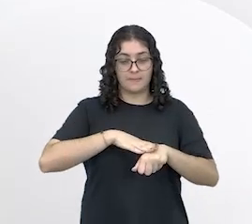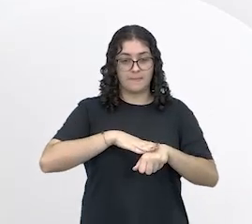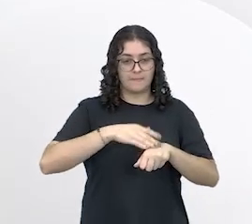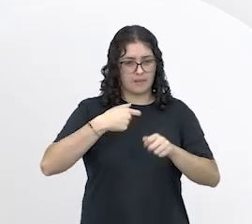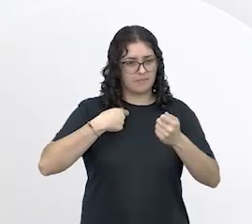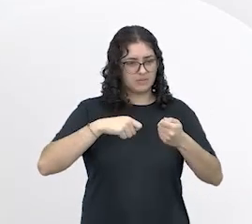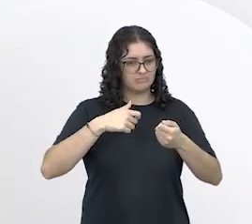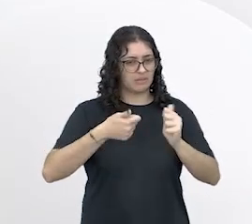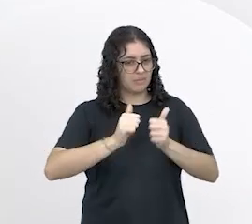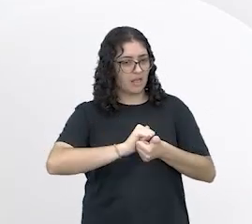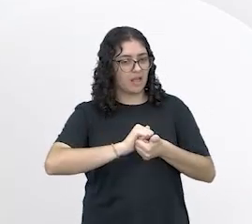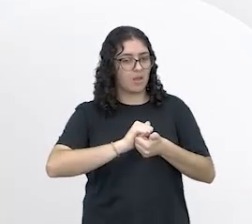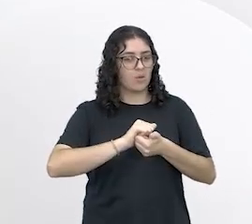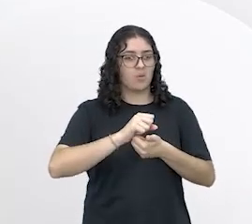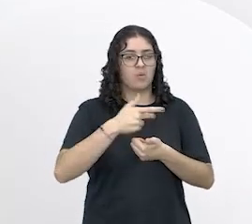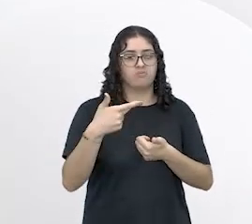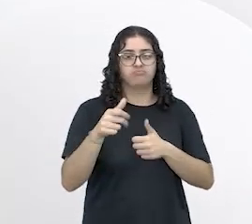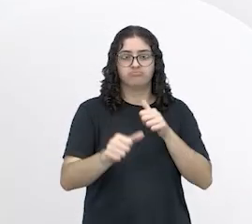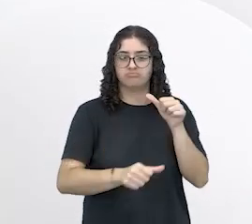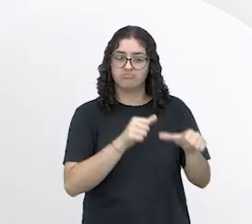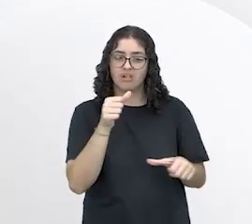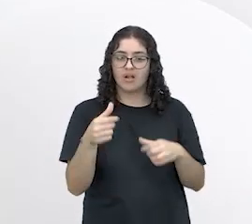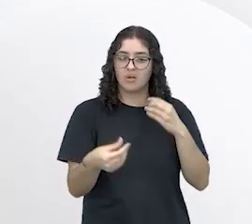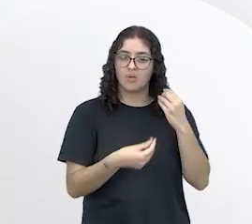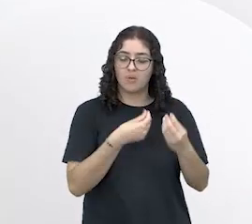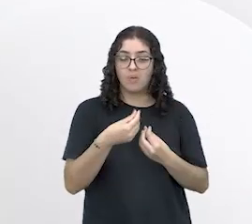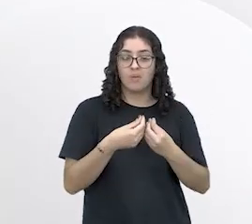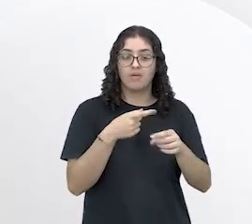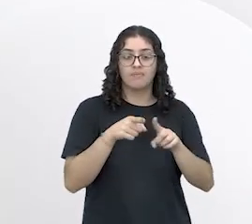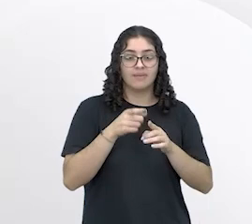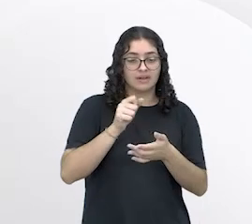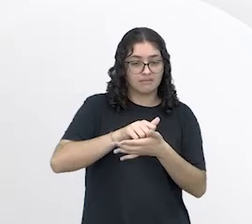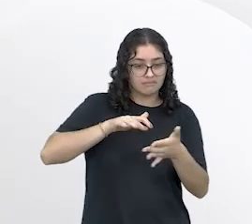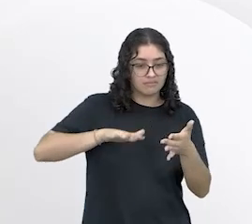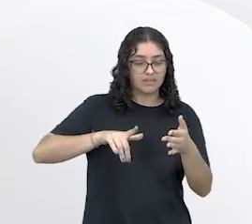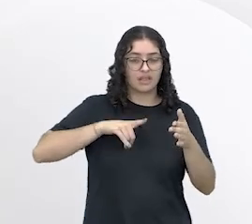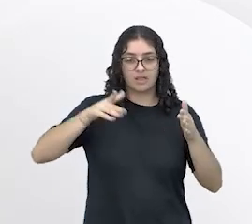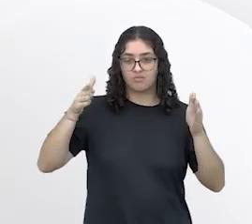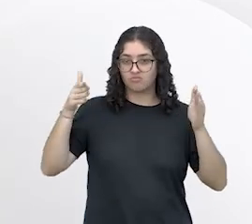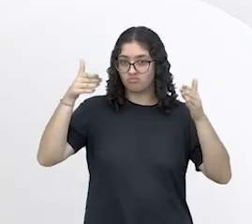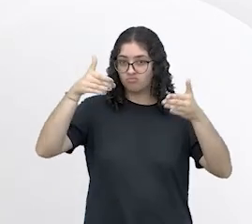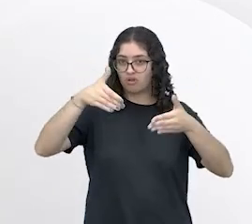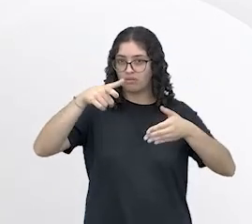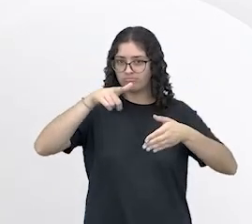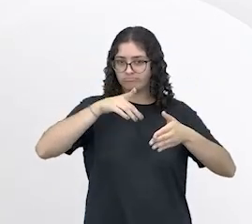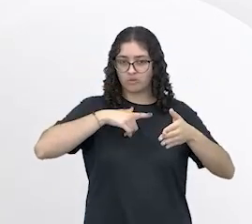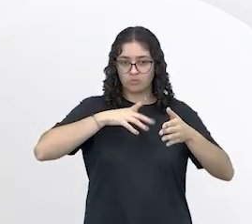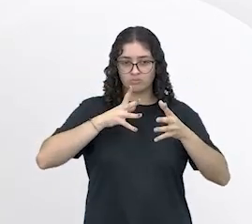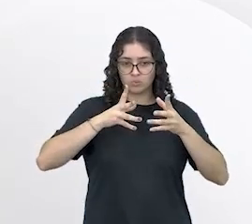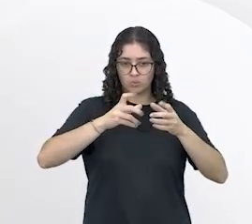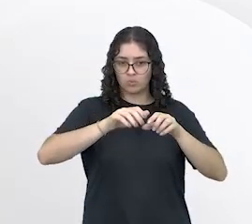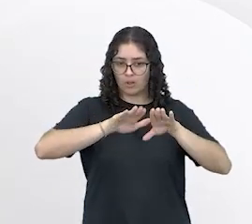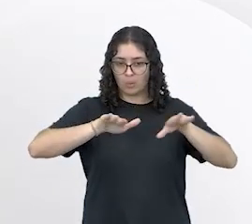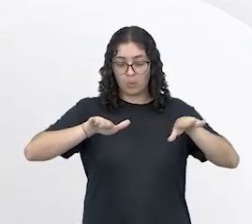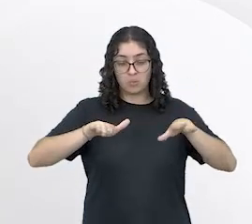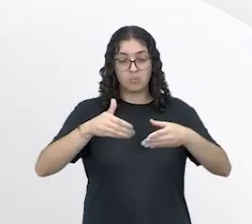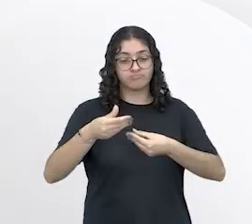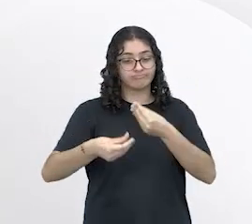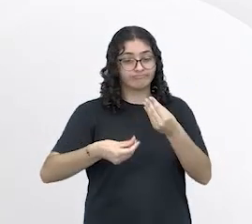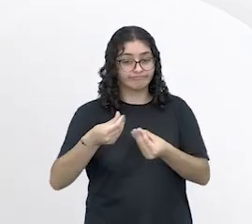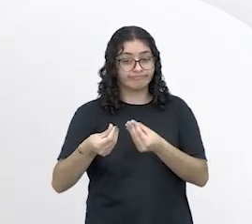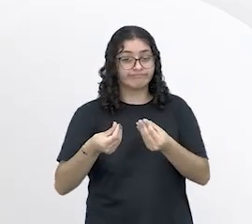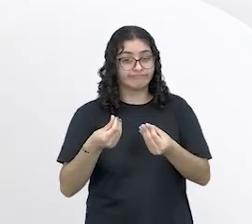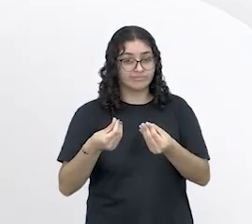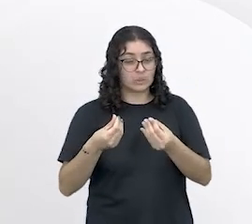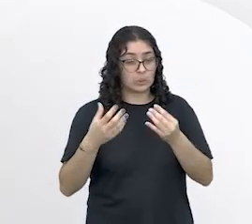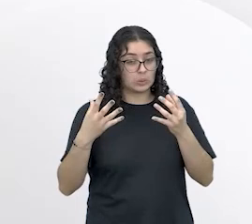alguma adaptação, alguma modificação, e essas atividades atendem todos os meus estudantes. É bem interessante, né, da